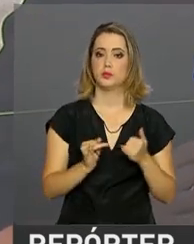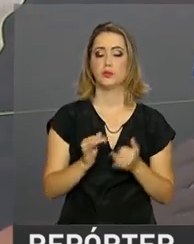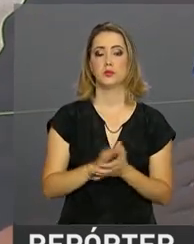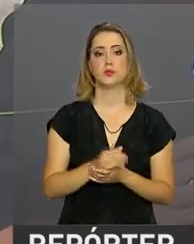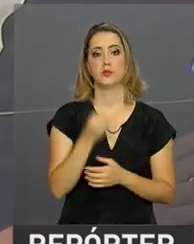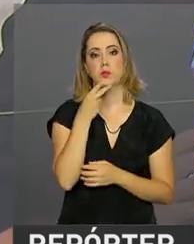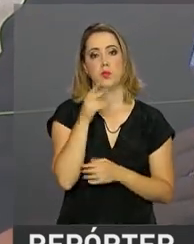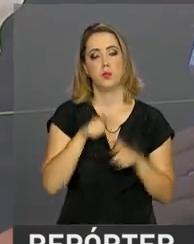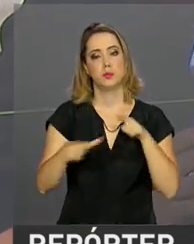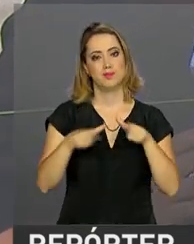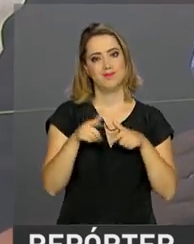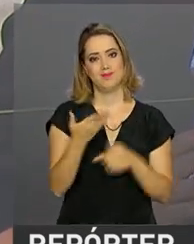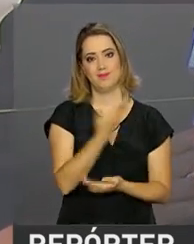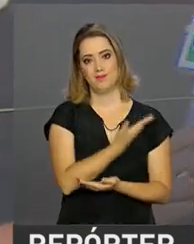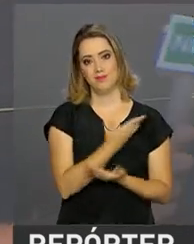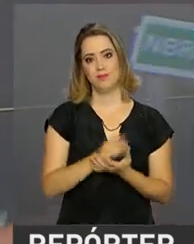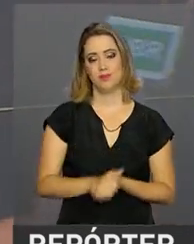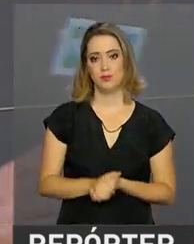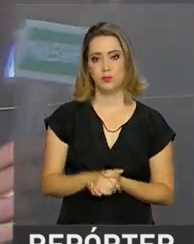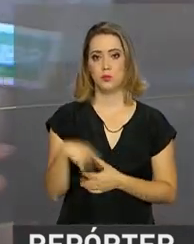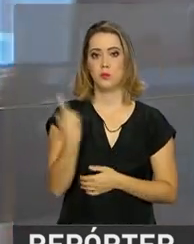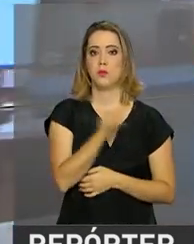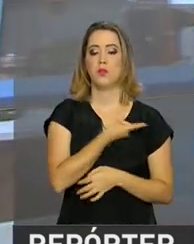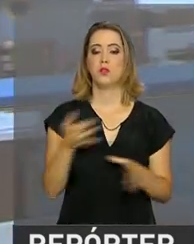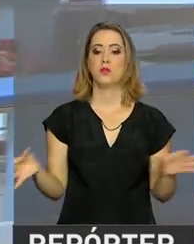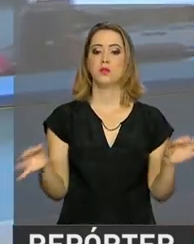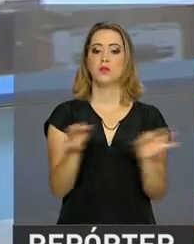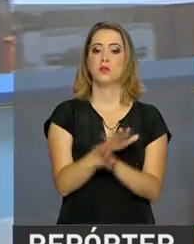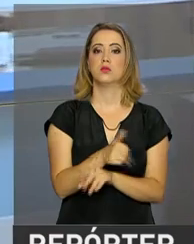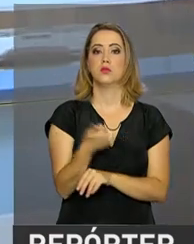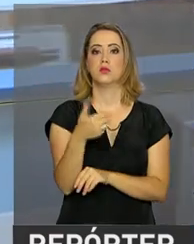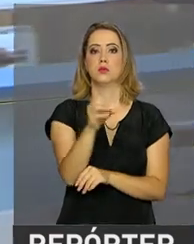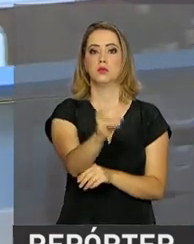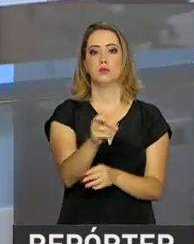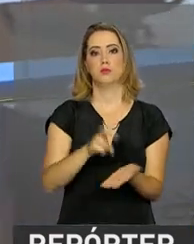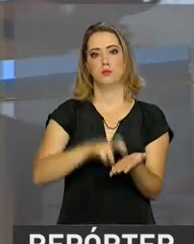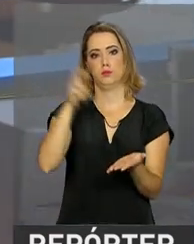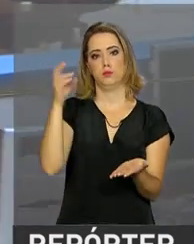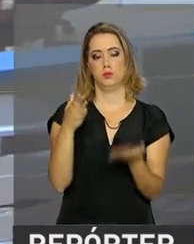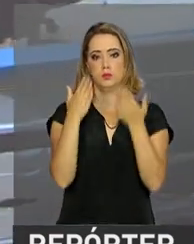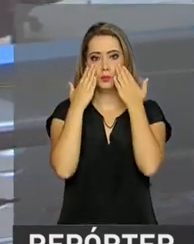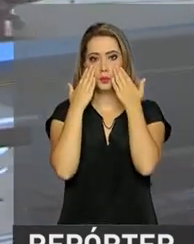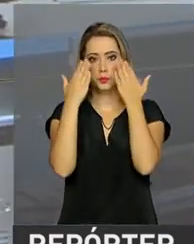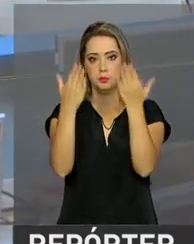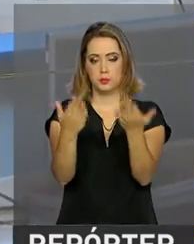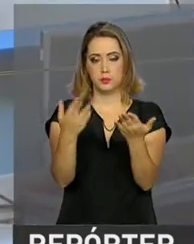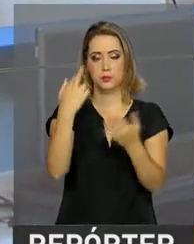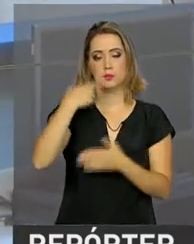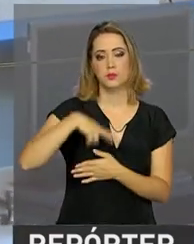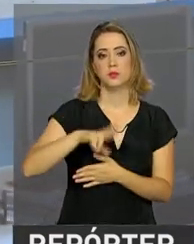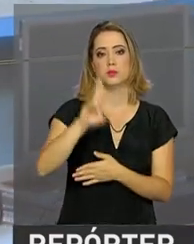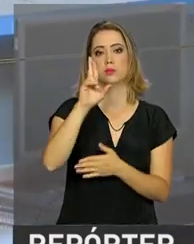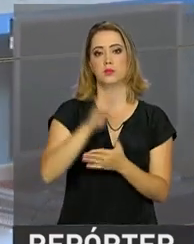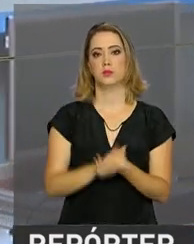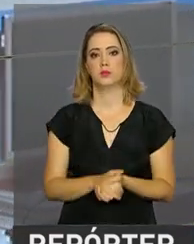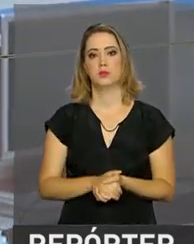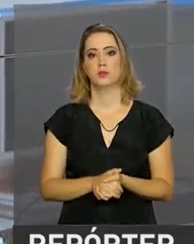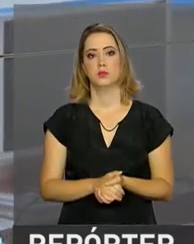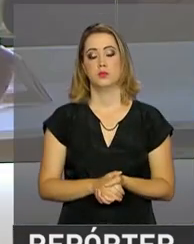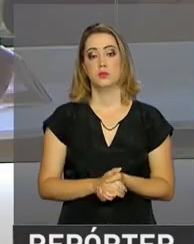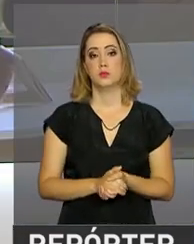informações bom trabalho para você e nós ficamos por aqui Voltamos às 10 da manhã na próxima edição do repórter